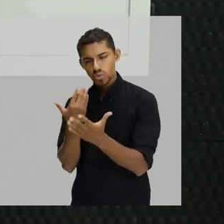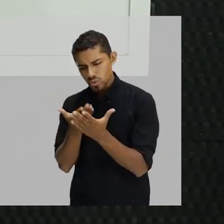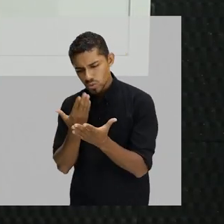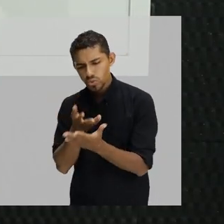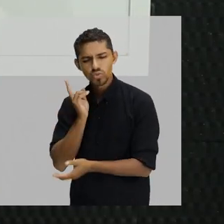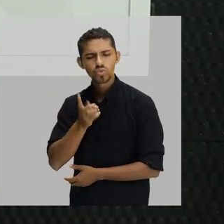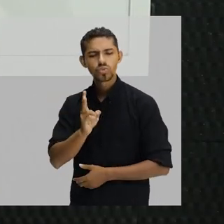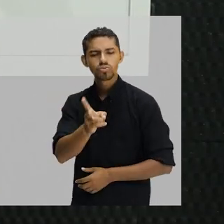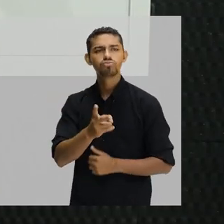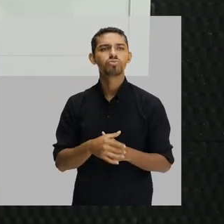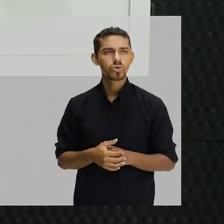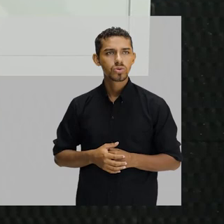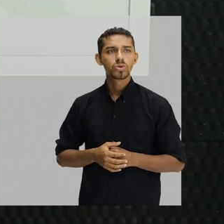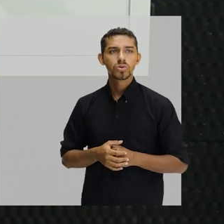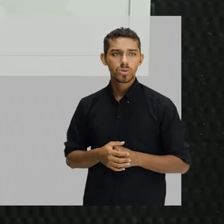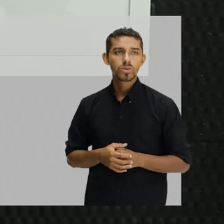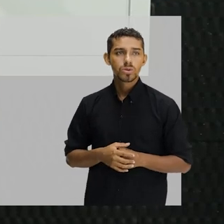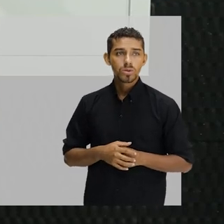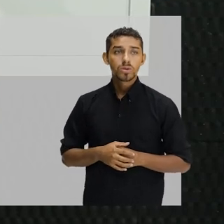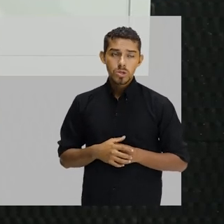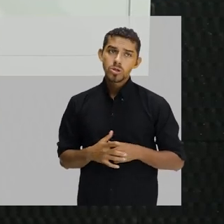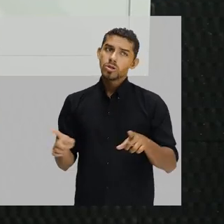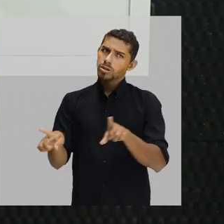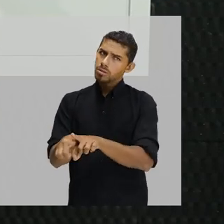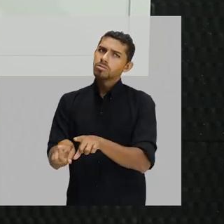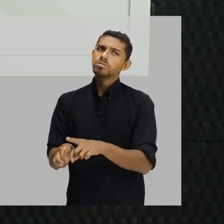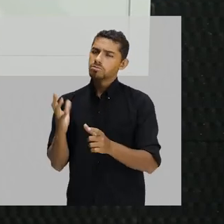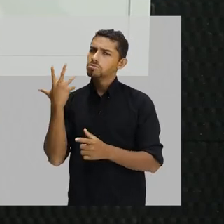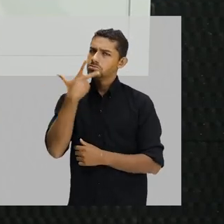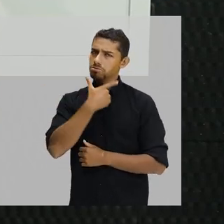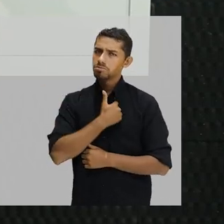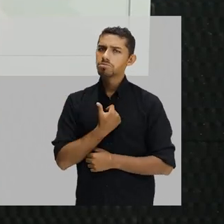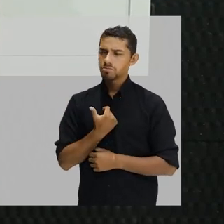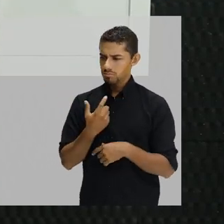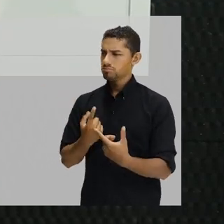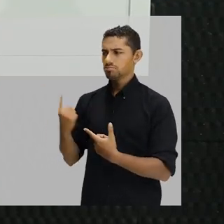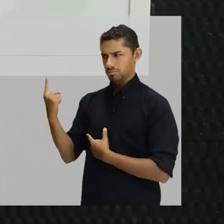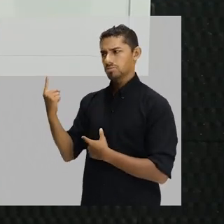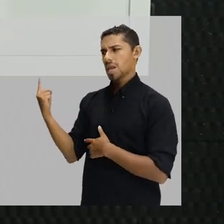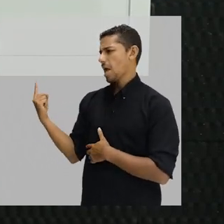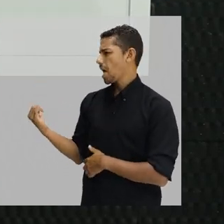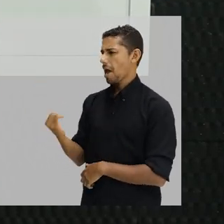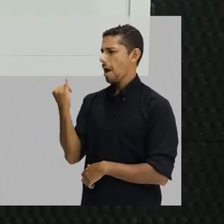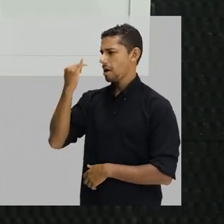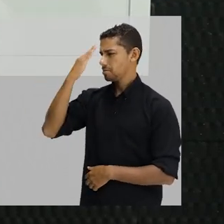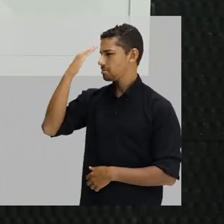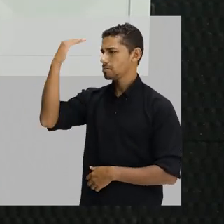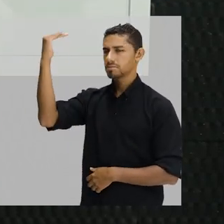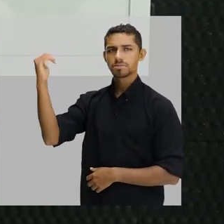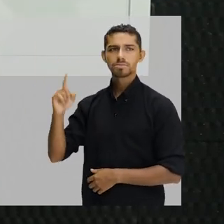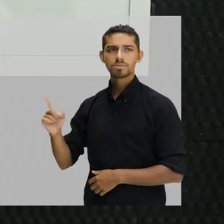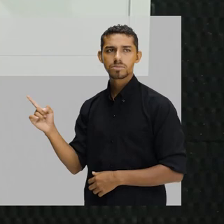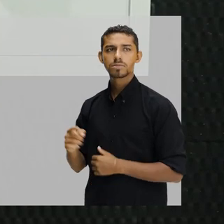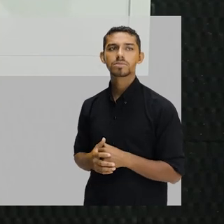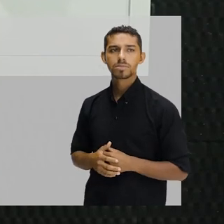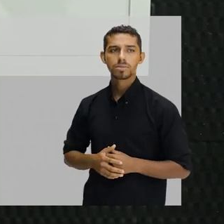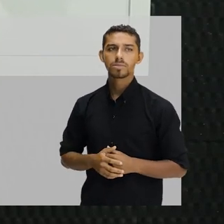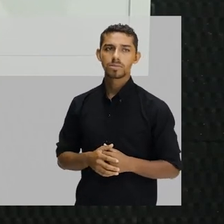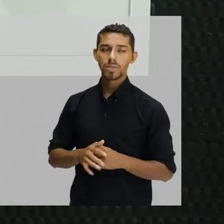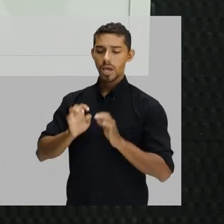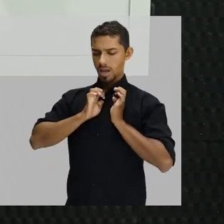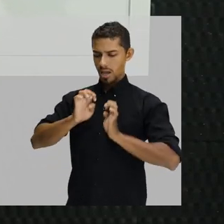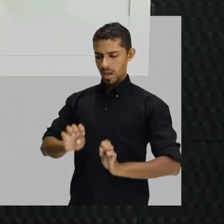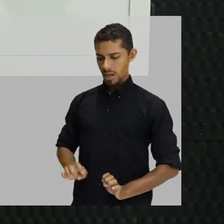estudada, tá? E muito bonita, diga-se de passagem, tá? Faço questão de deixar aqui com vocês, a chamada famosa ética